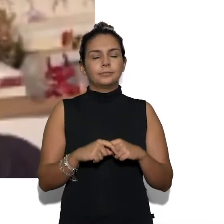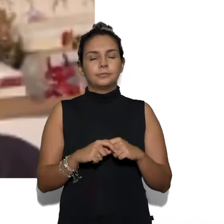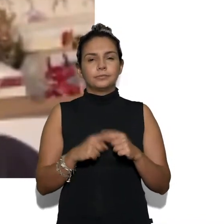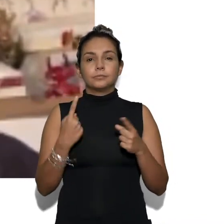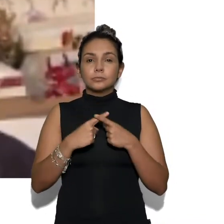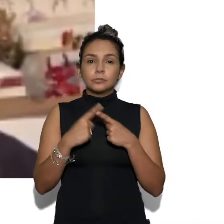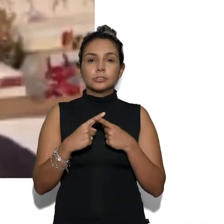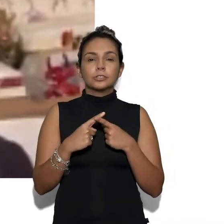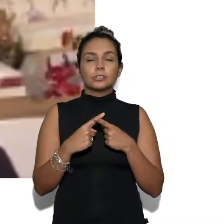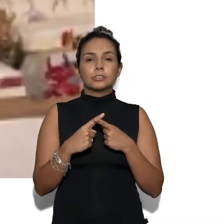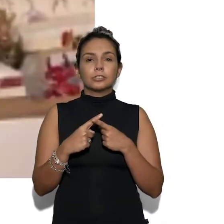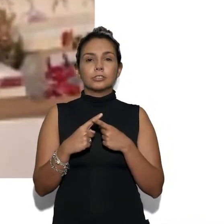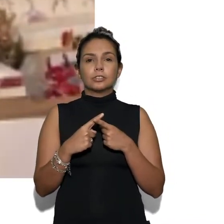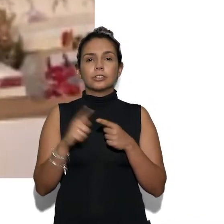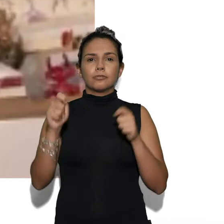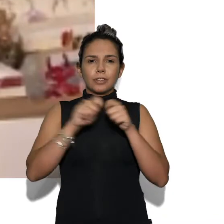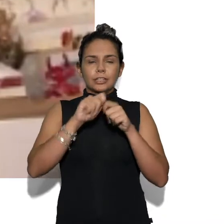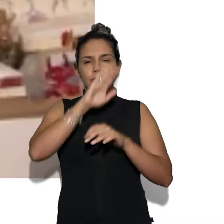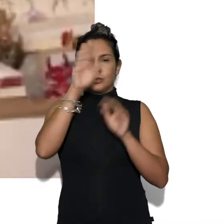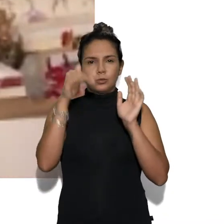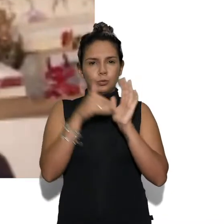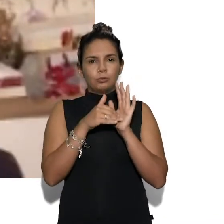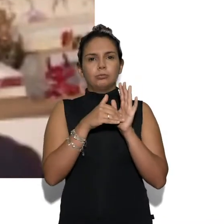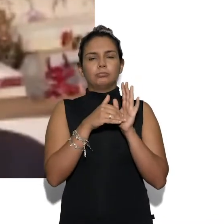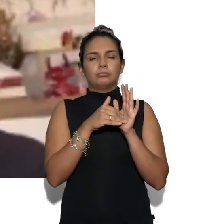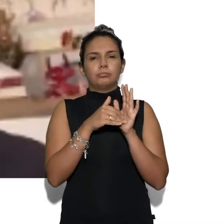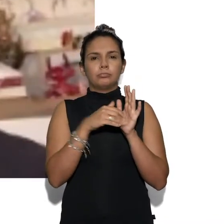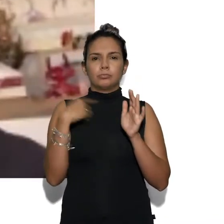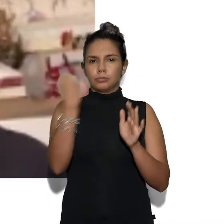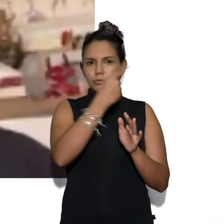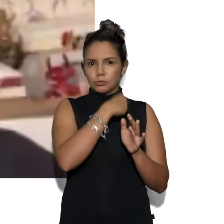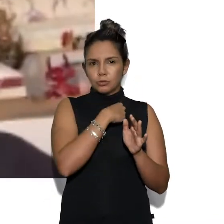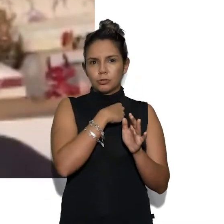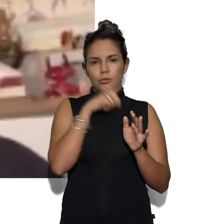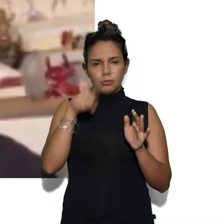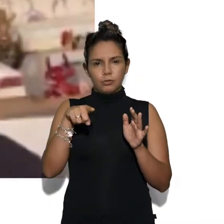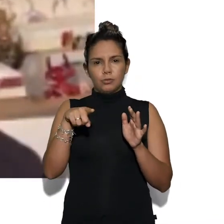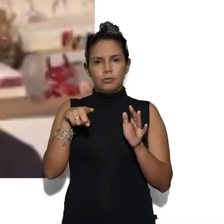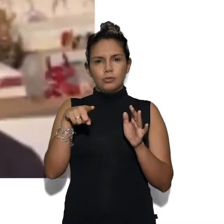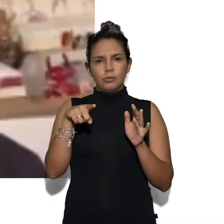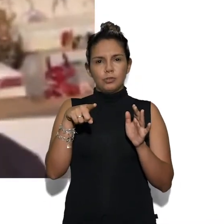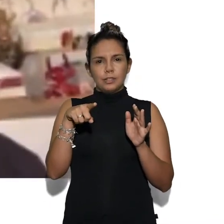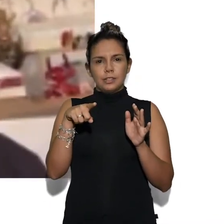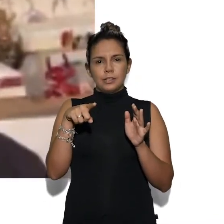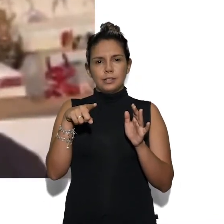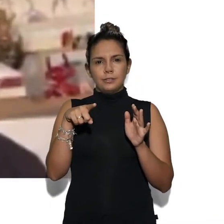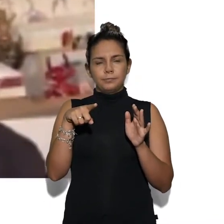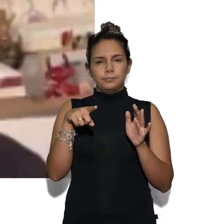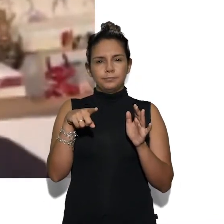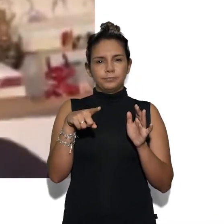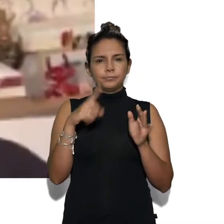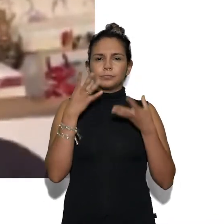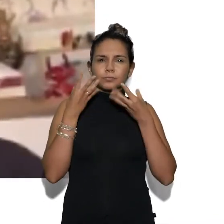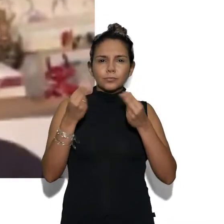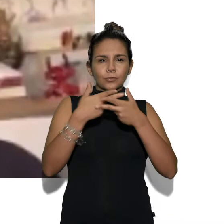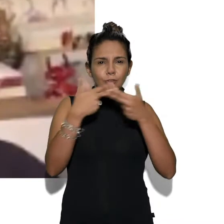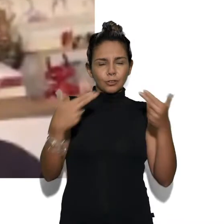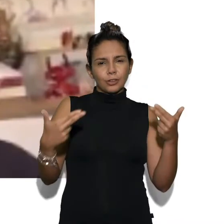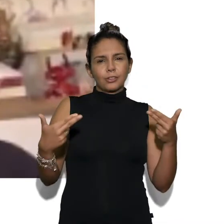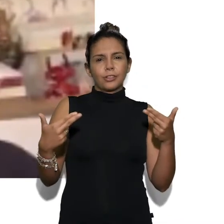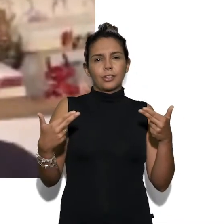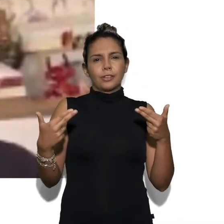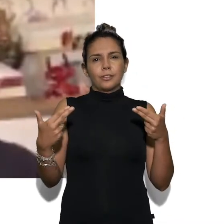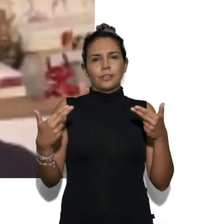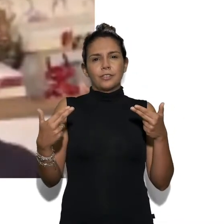ela acaba por produzir consequências, e nós somos resultado de muita coisa que